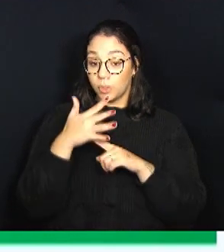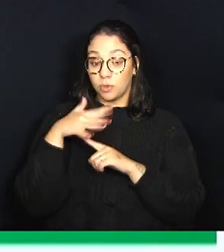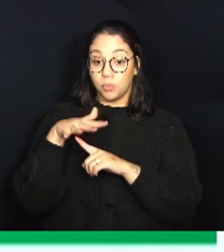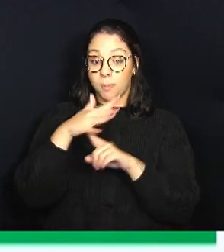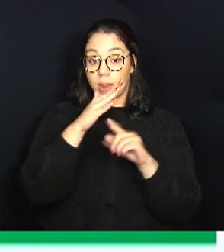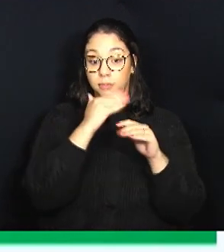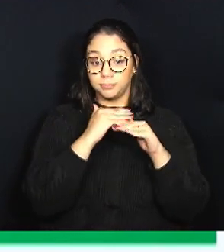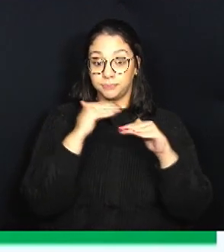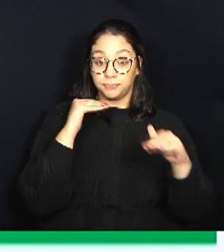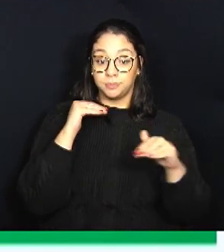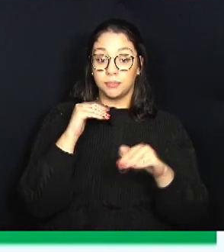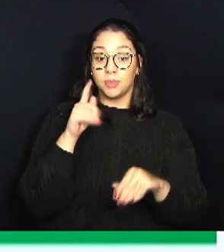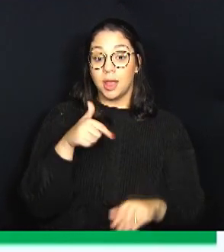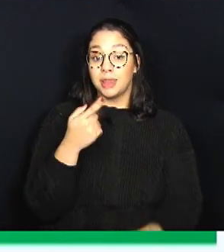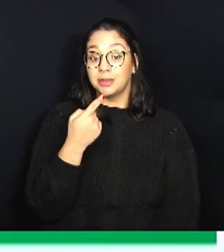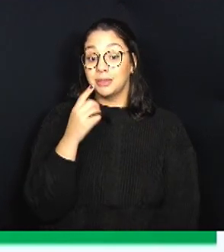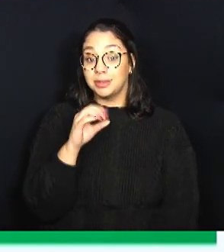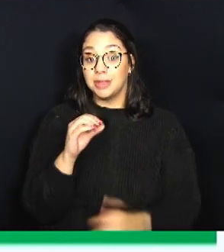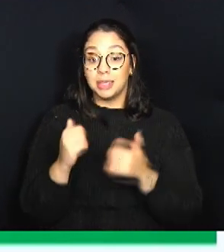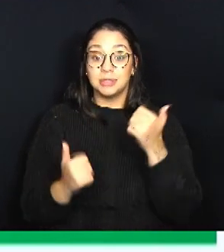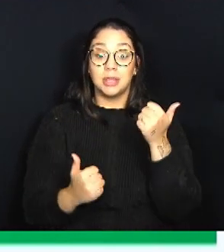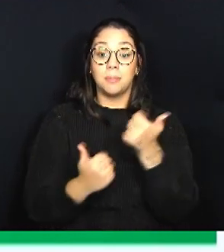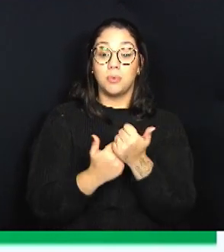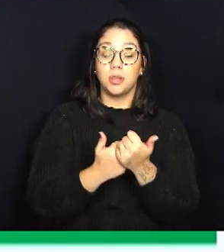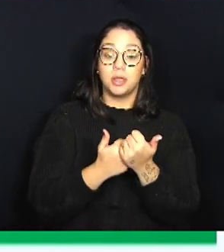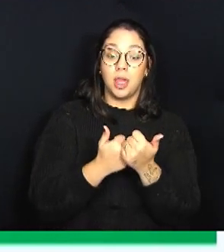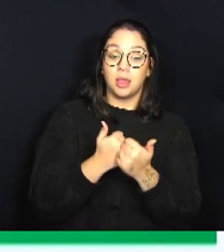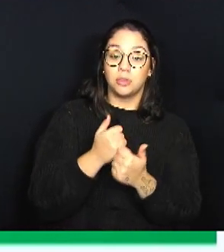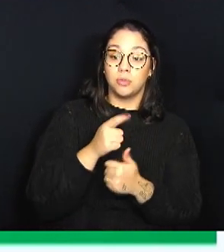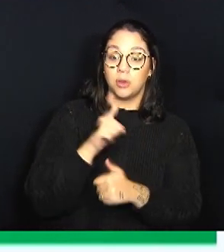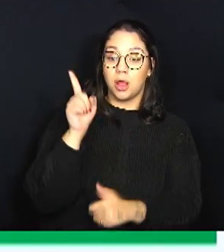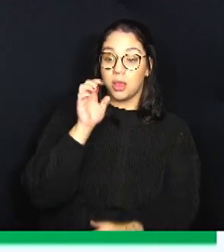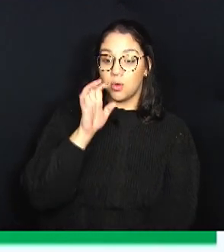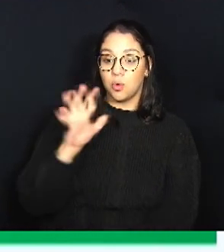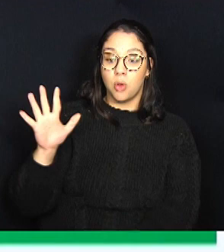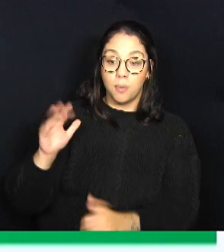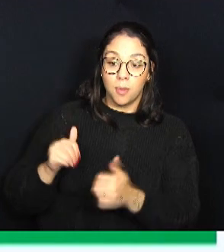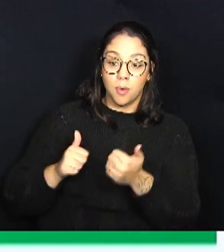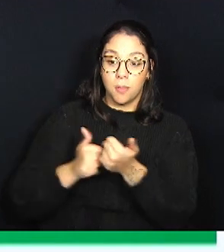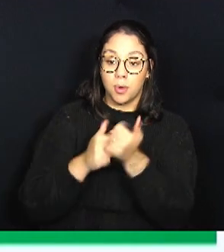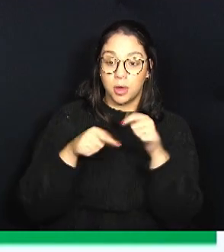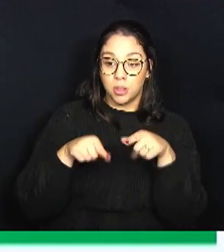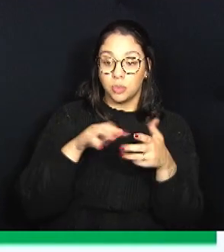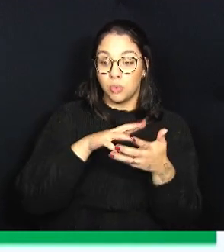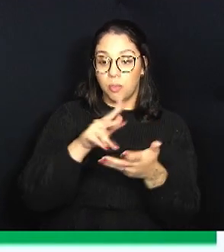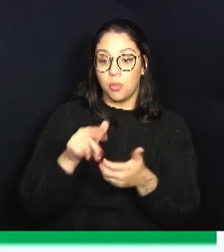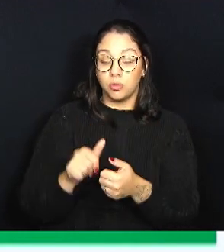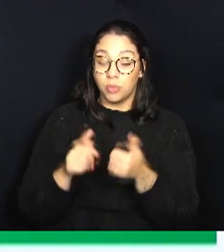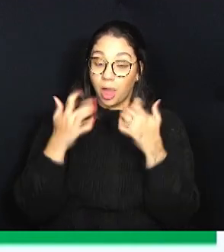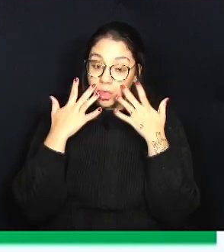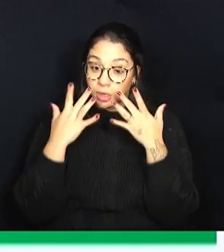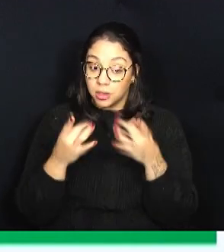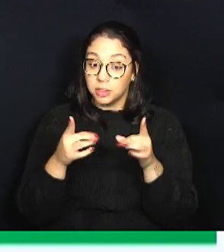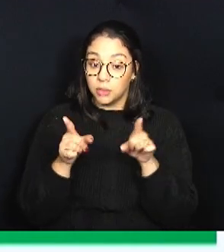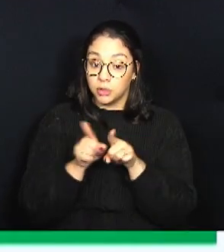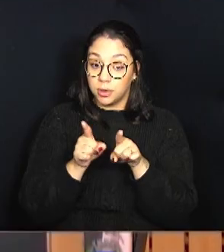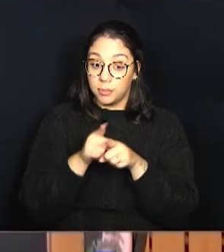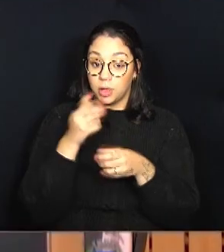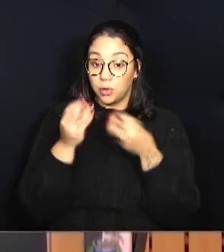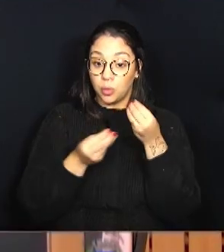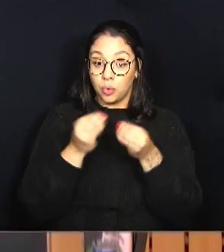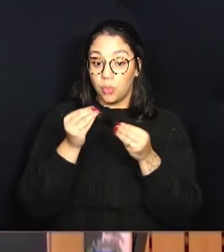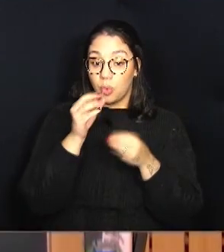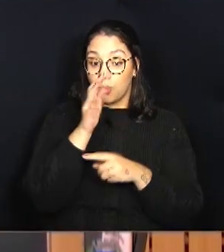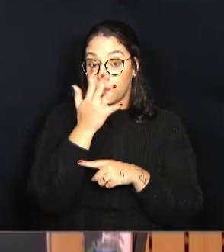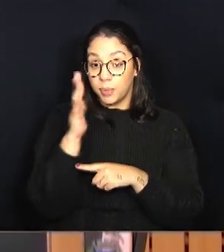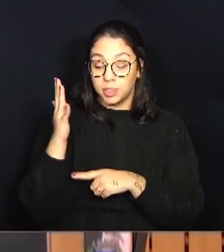as 10 apoiadas pela União Europeia no mundo e ainda chamou a atenção para o cenário ambiental.